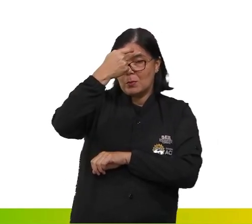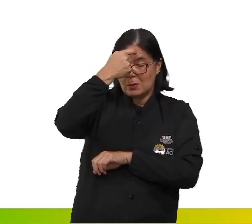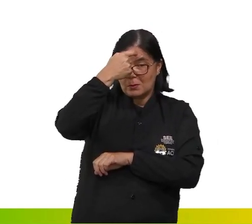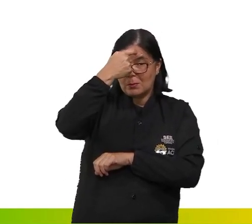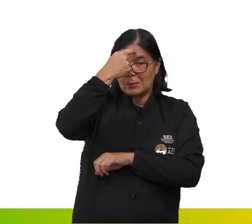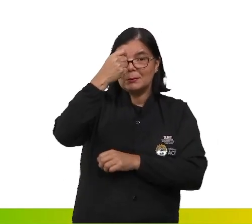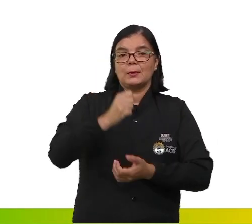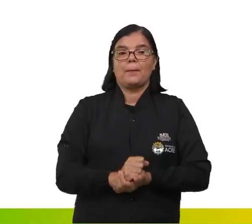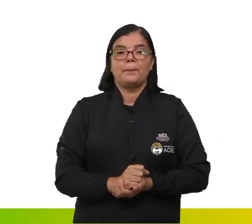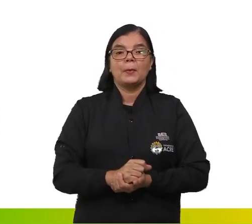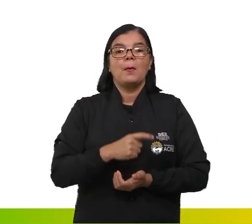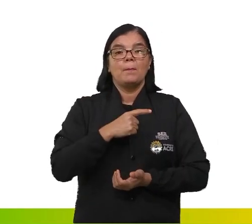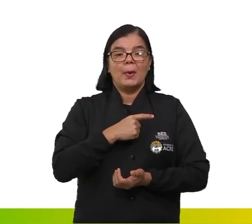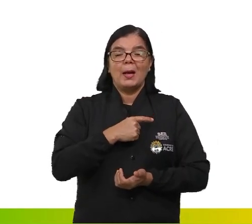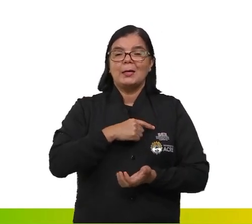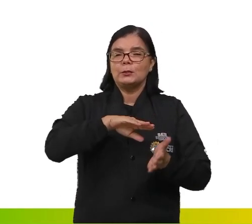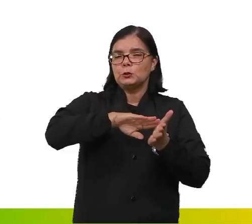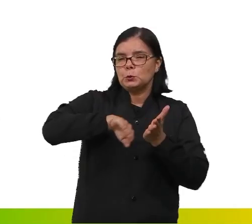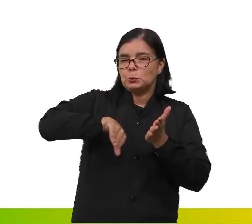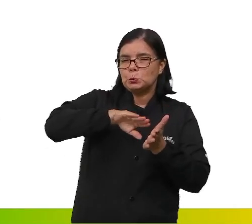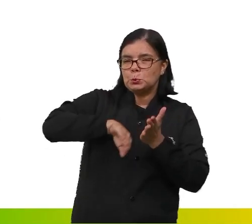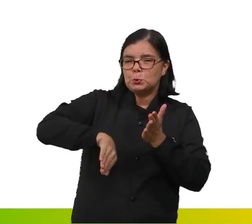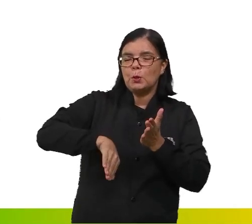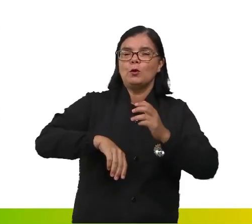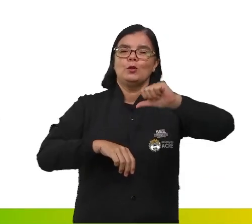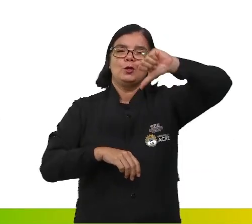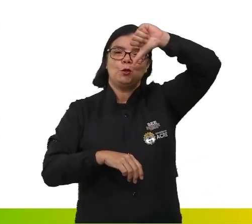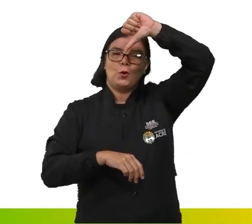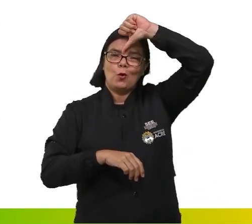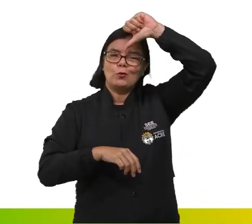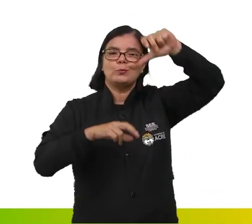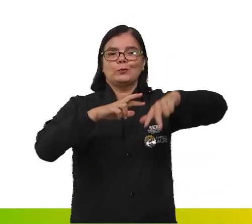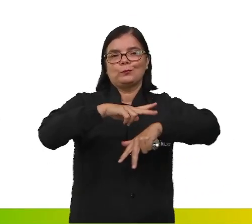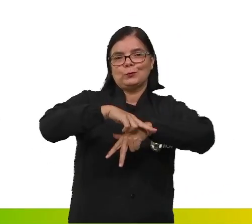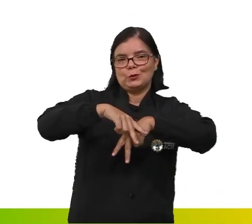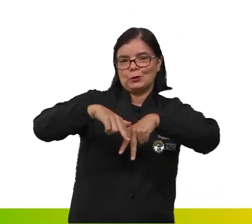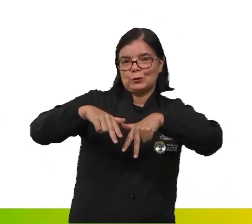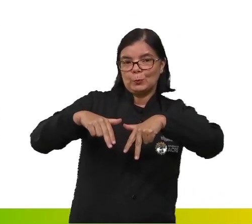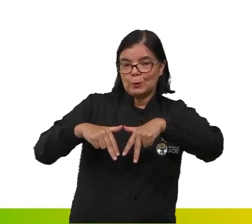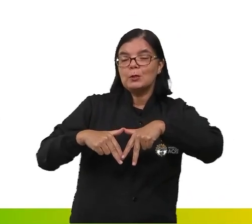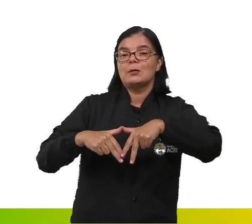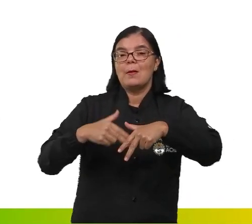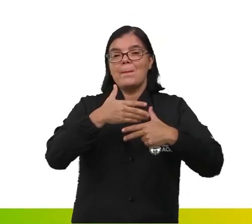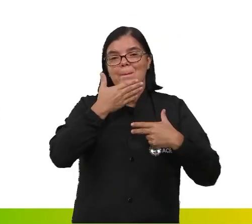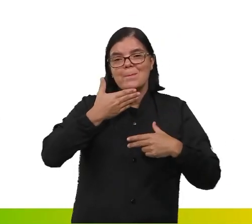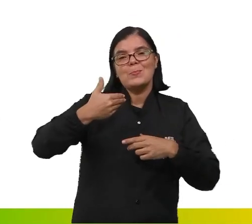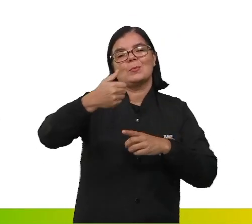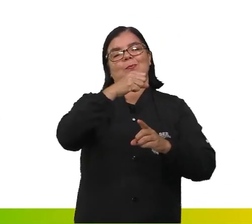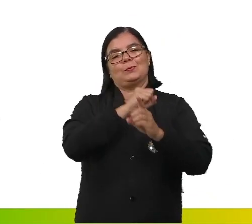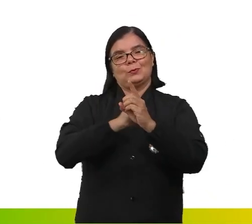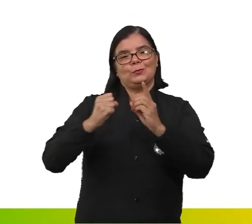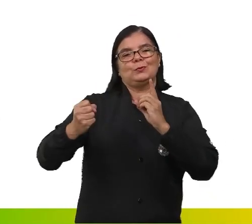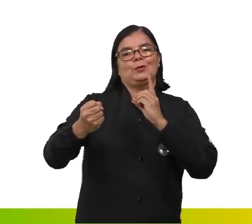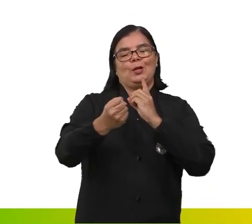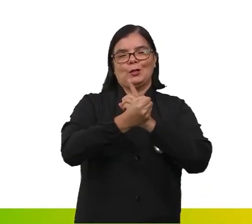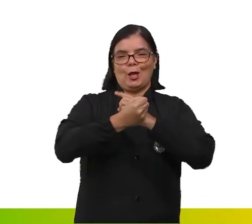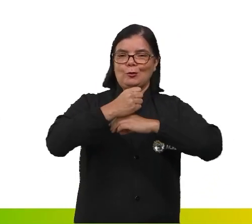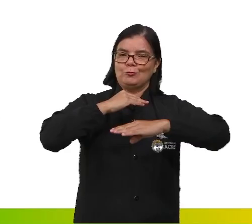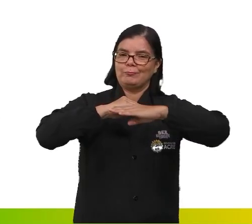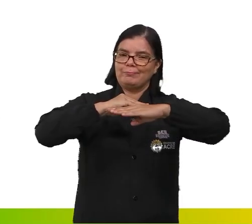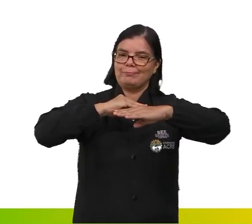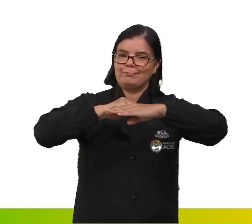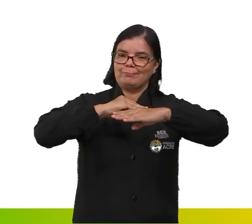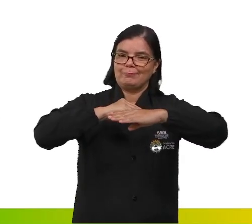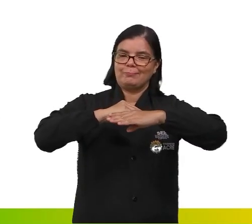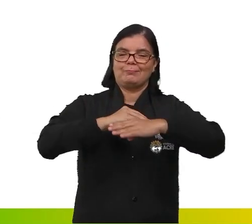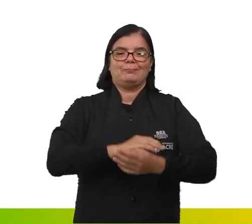é fundamental para desconstruir estereótipos de gênero e promover uma sociedade